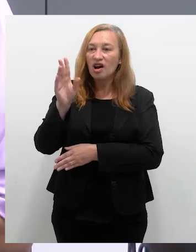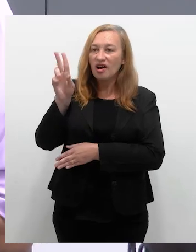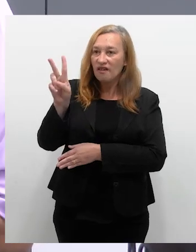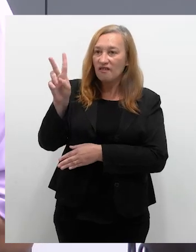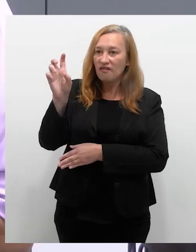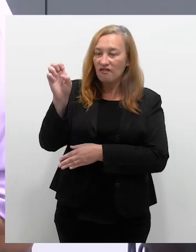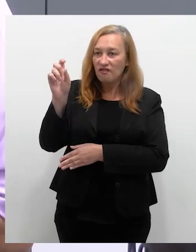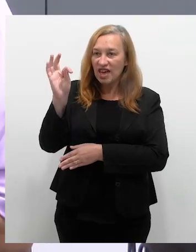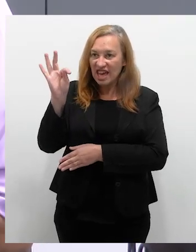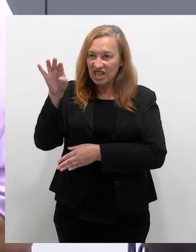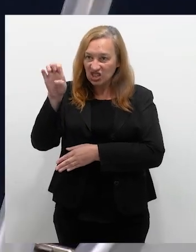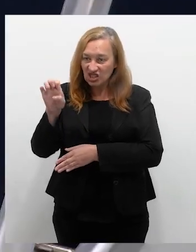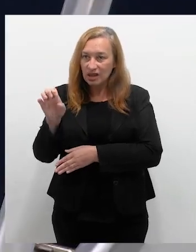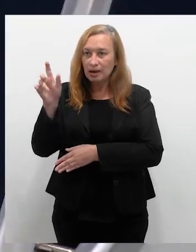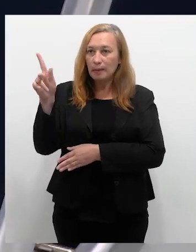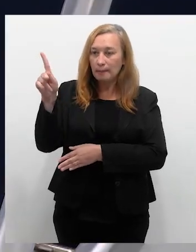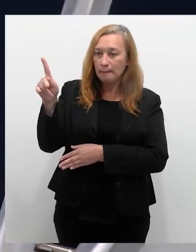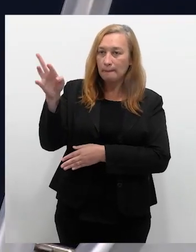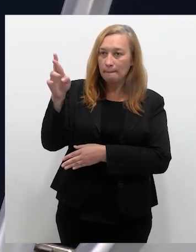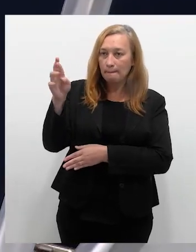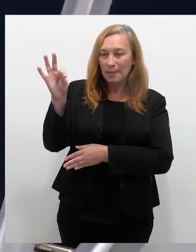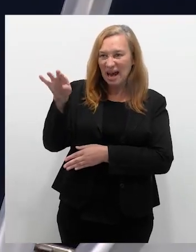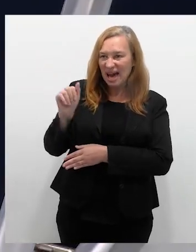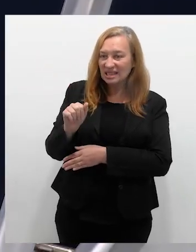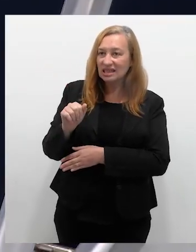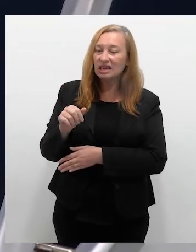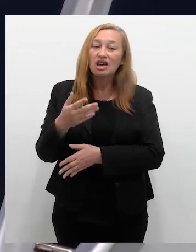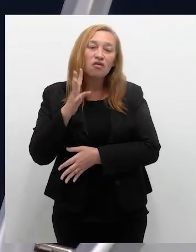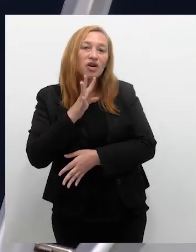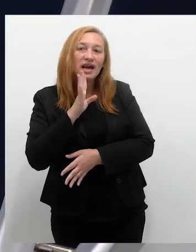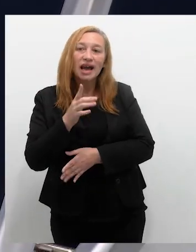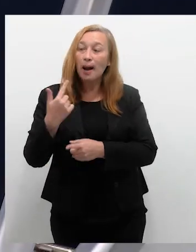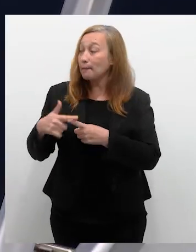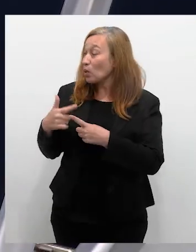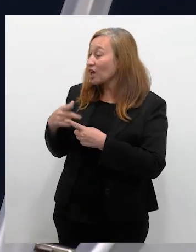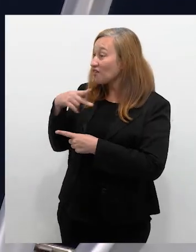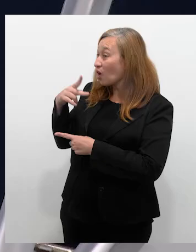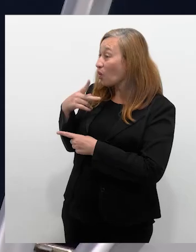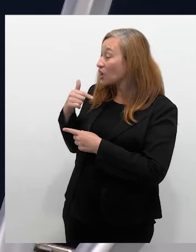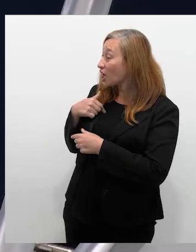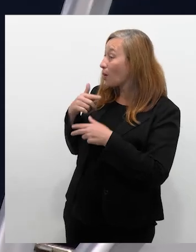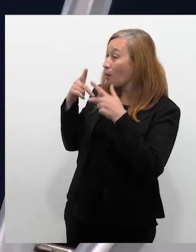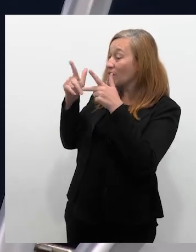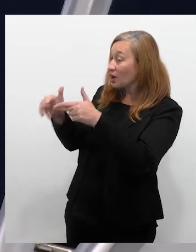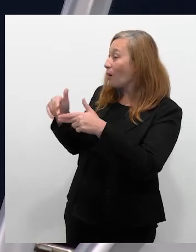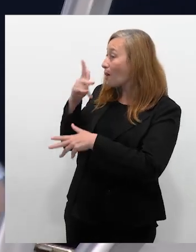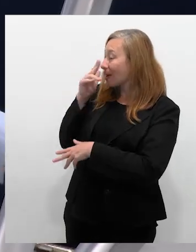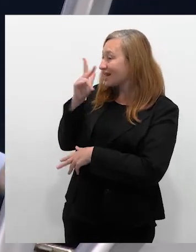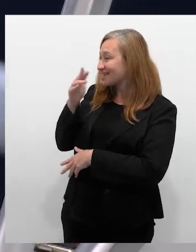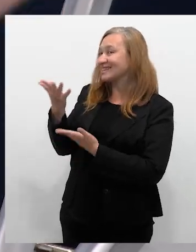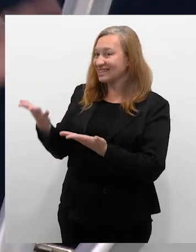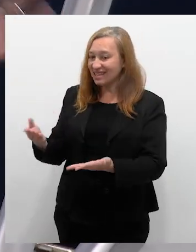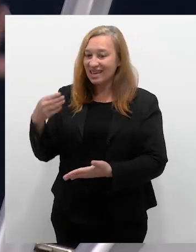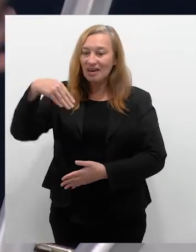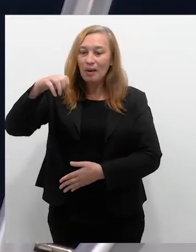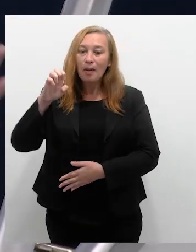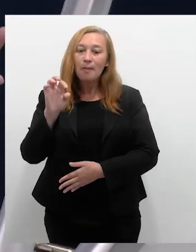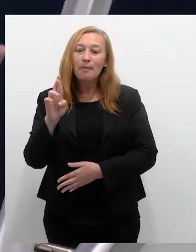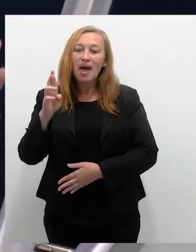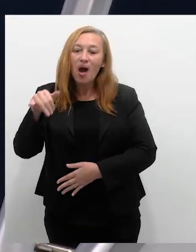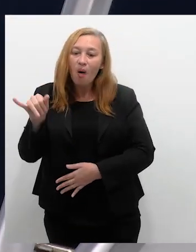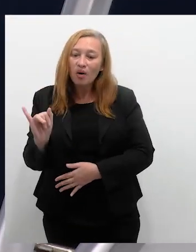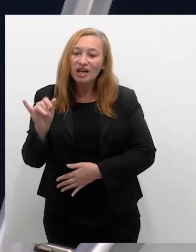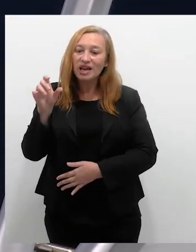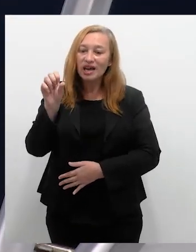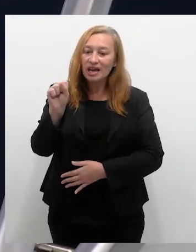né? E foi muito legal, porque eu tive amigos que falaram isso, falaram assim, nossa, você tá parecendo Diabo. Eu falei, pô, não. Tá parecendo... Ganhei. Tá pronto. Meryl Streep,